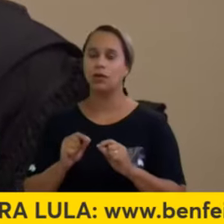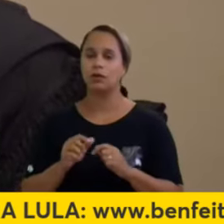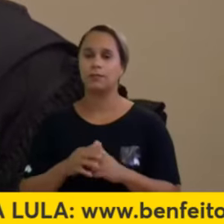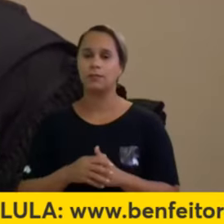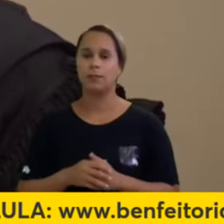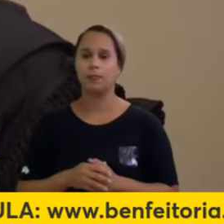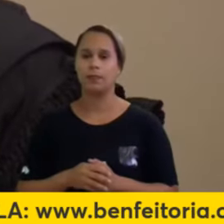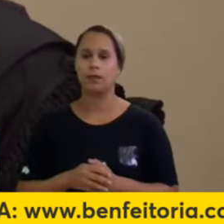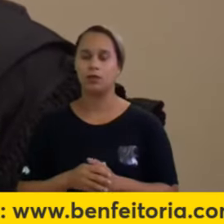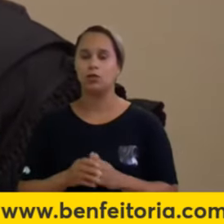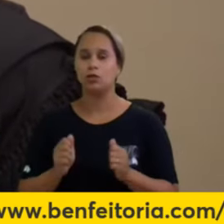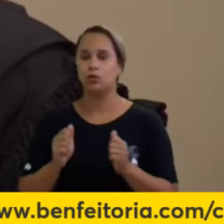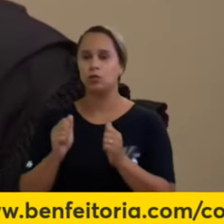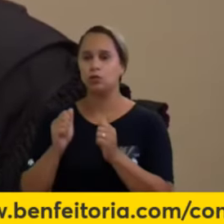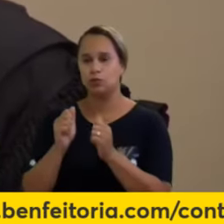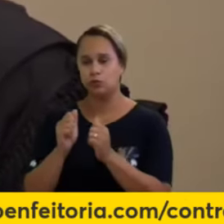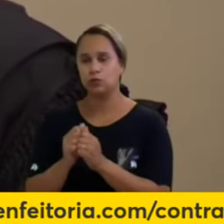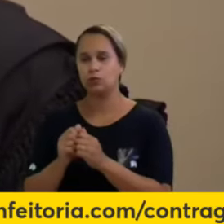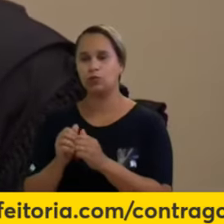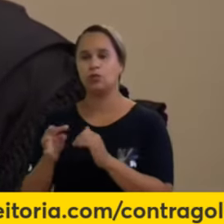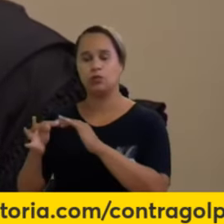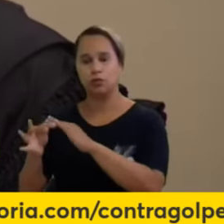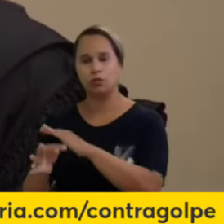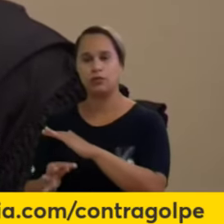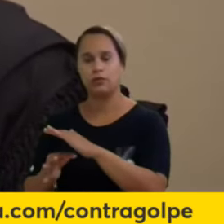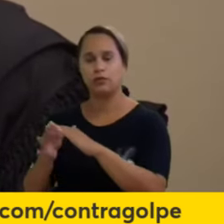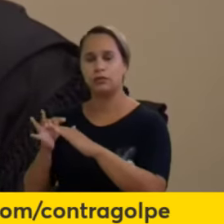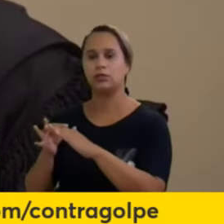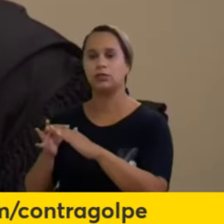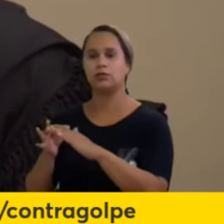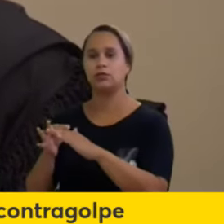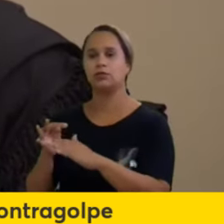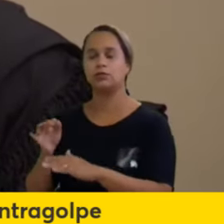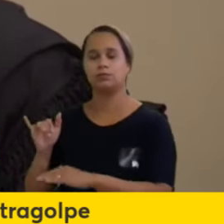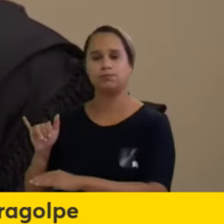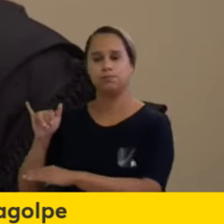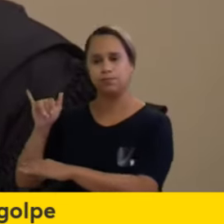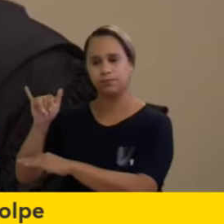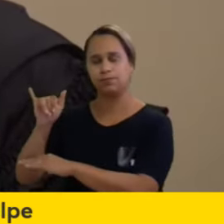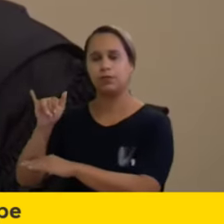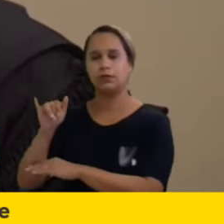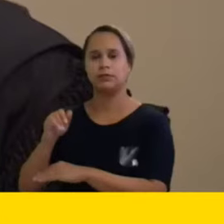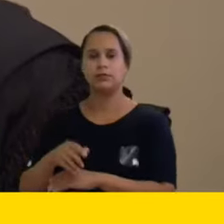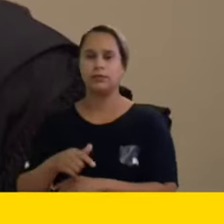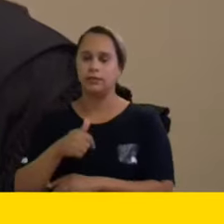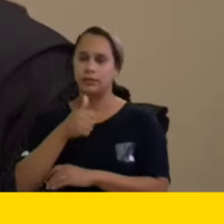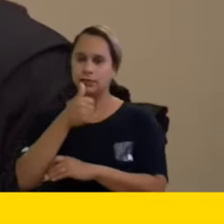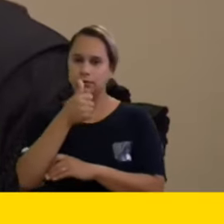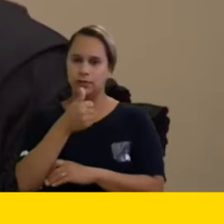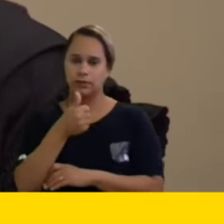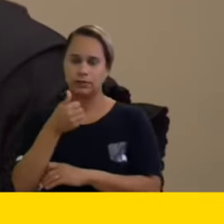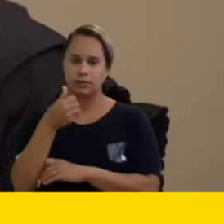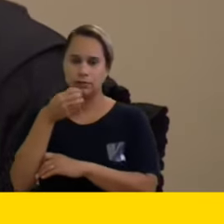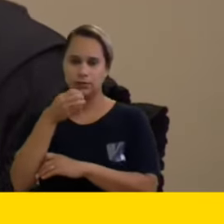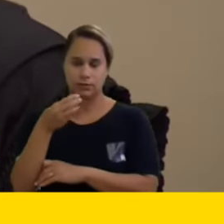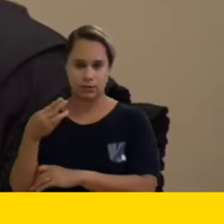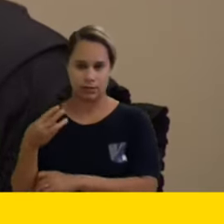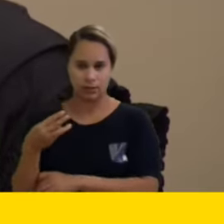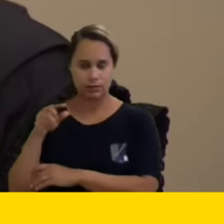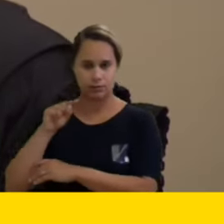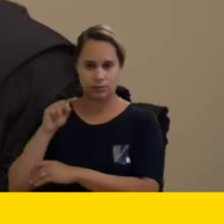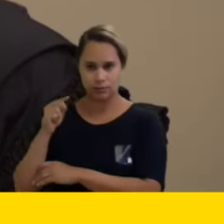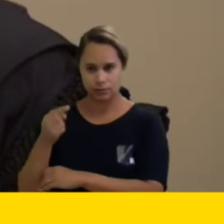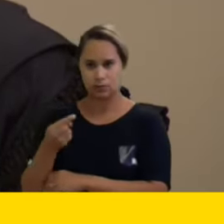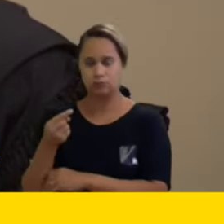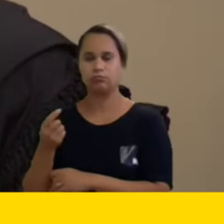fornecedor táxi aério Hércules R 10.398 devem ser considerados destinados como pré-campanha dos